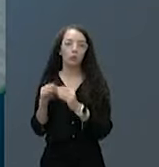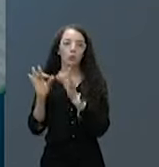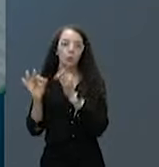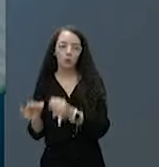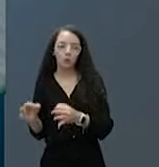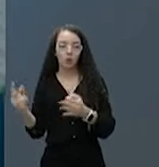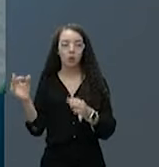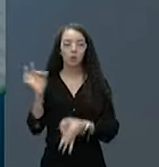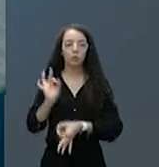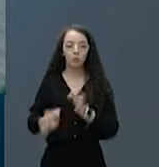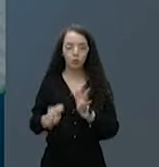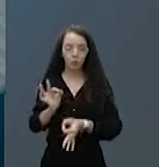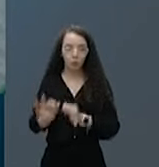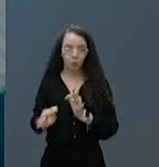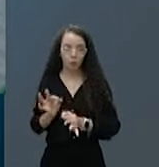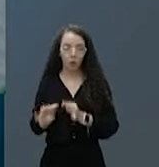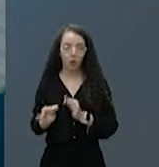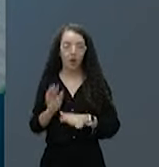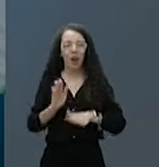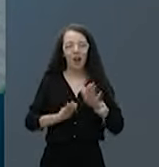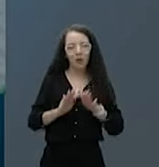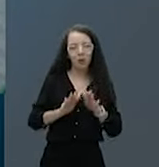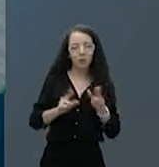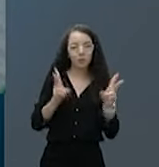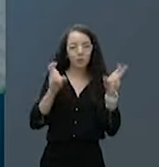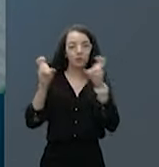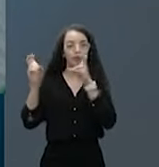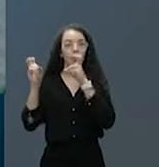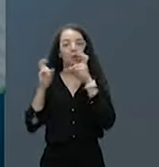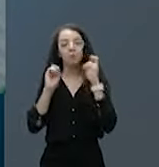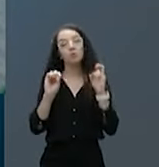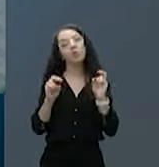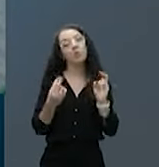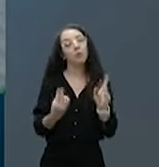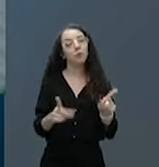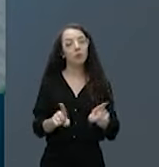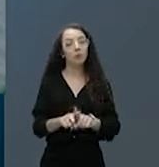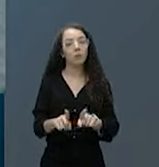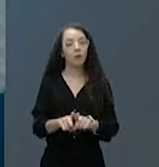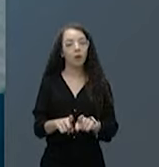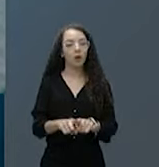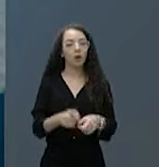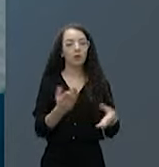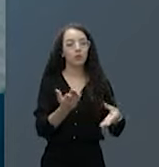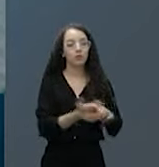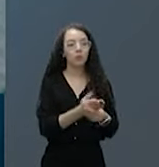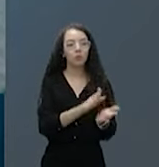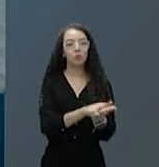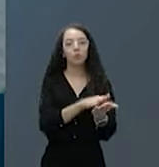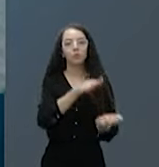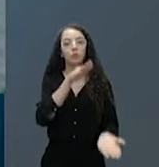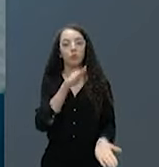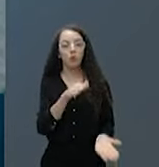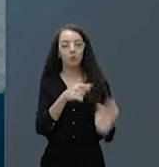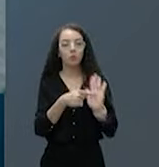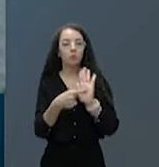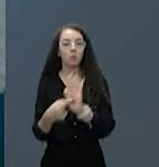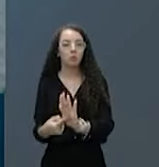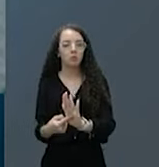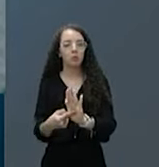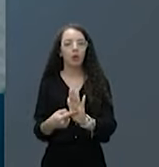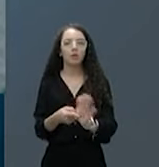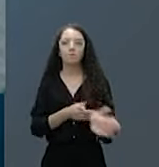com algum dos temas da repercussão geral, ou, como no caso dos autos, se dá sobre a inviabilidade da aplicação do